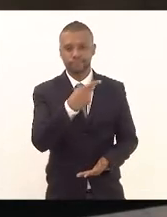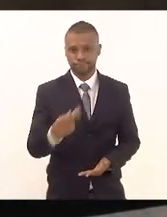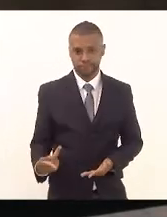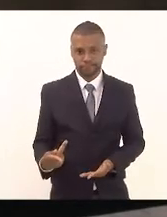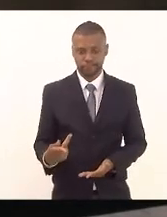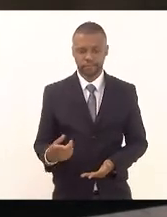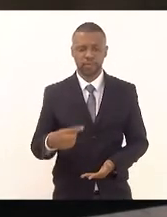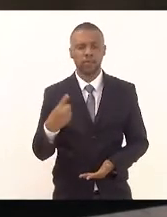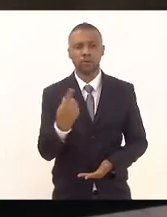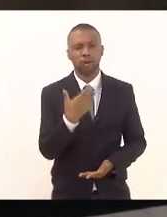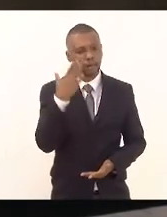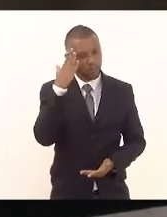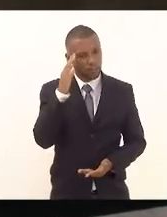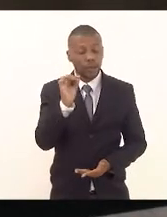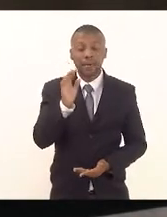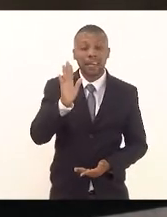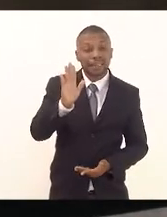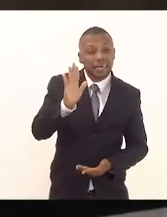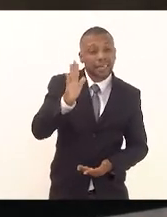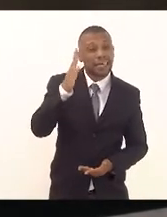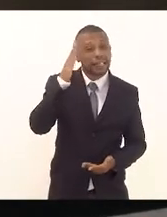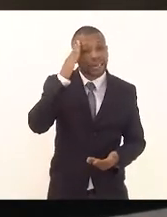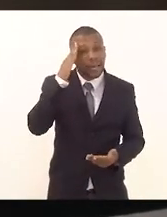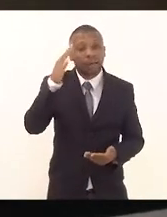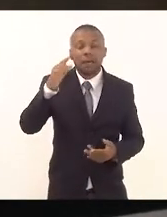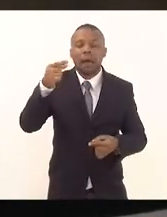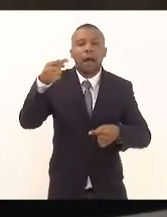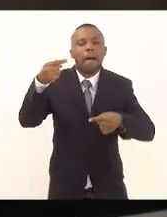apesar da polêmica